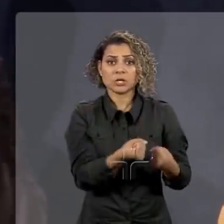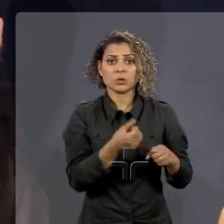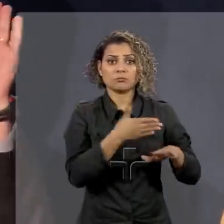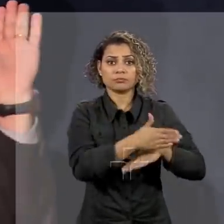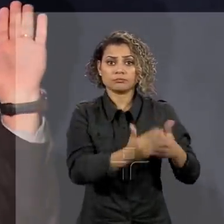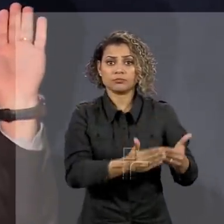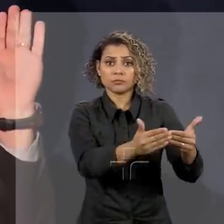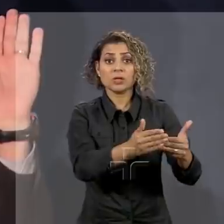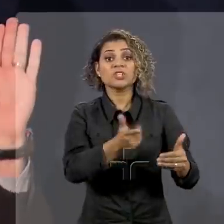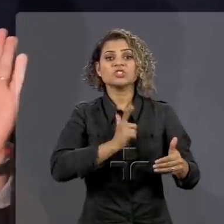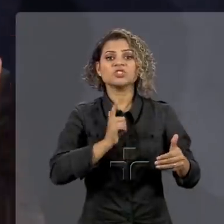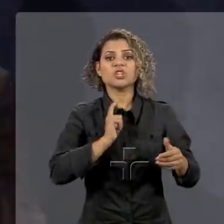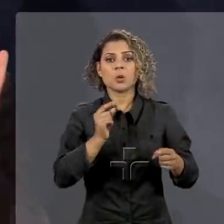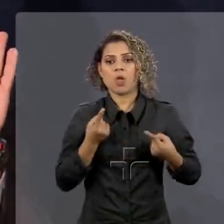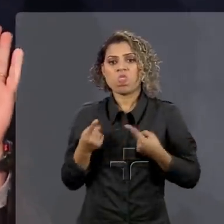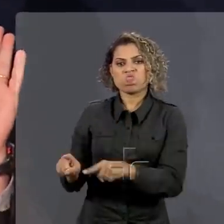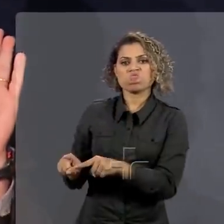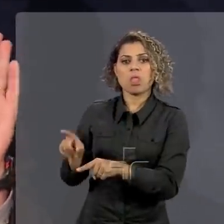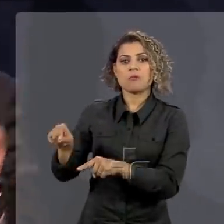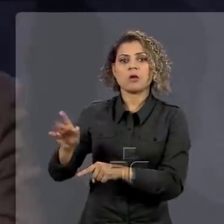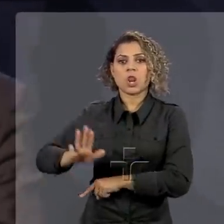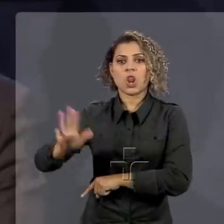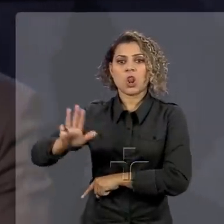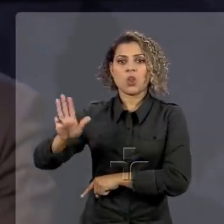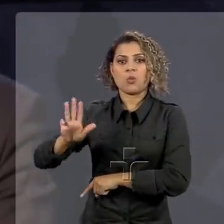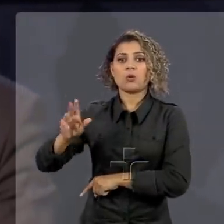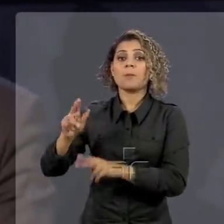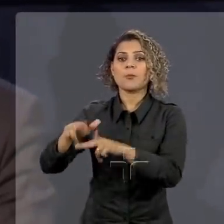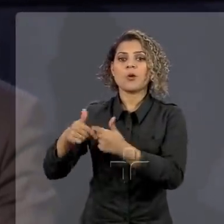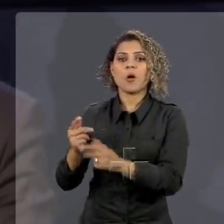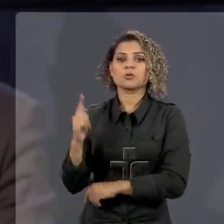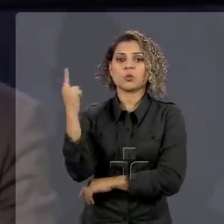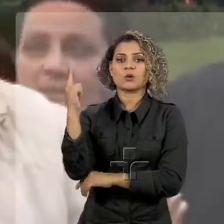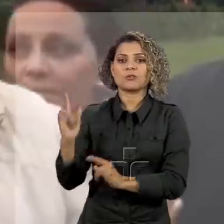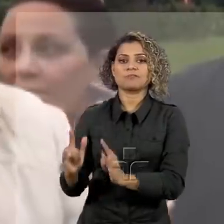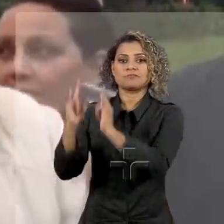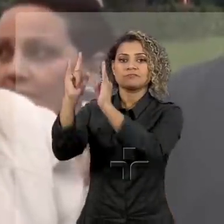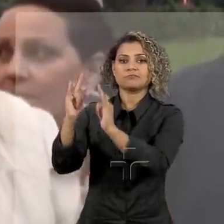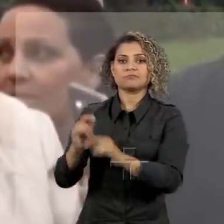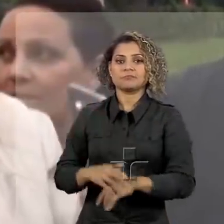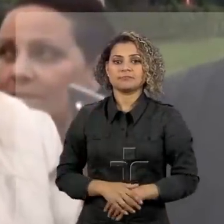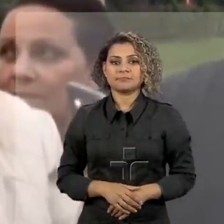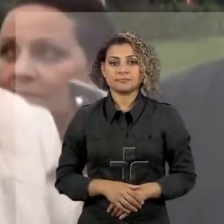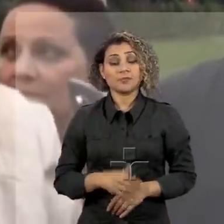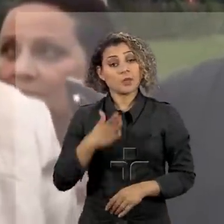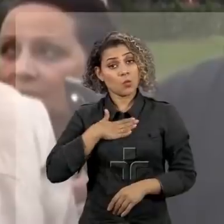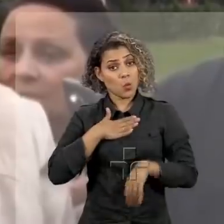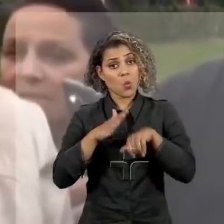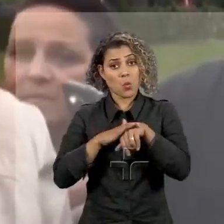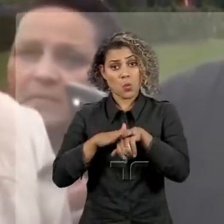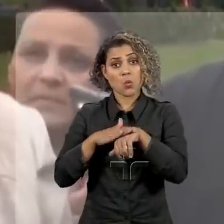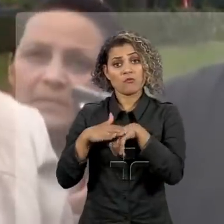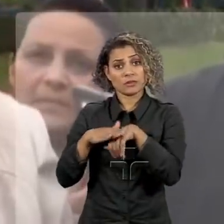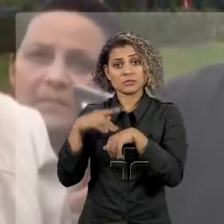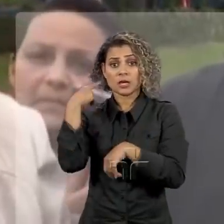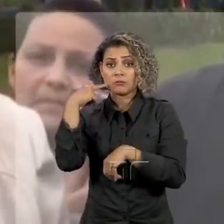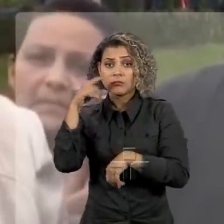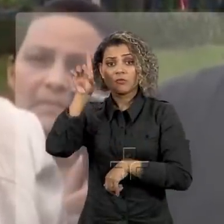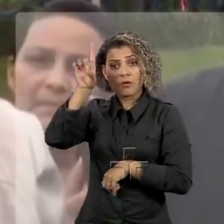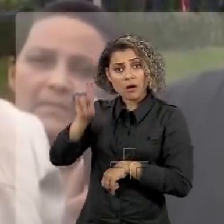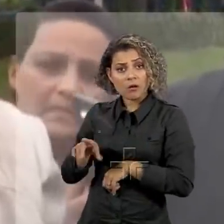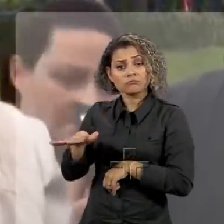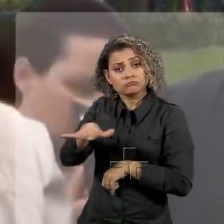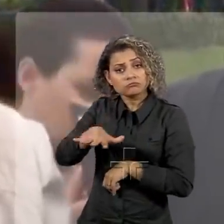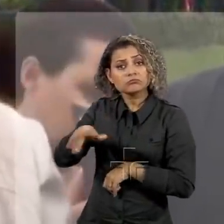tinha motivações para condenar Lula no processo do triplex do Guarujá. Eu falei hoje com o doutor Cristiano e a doutora Valesca, estão